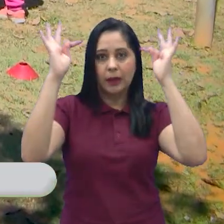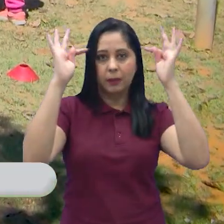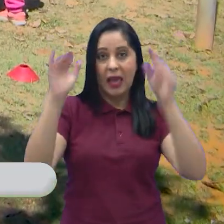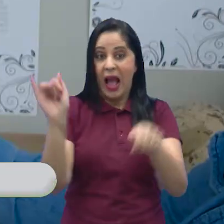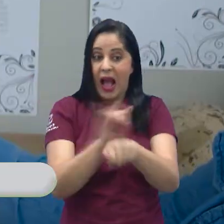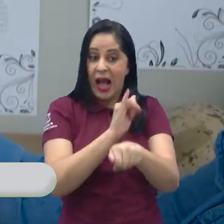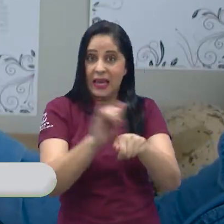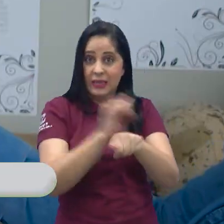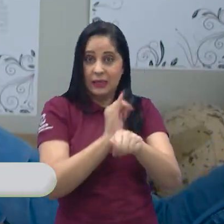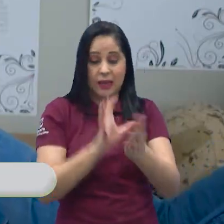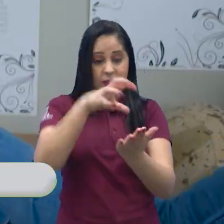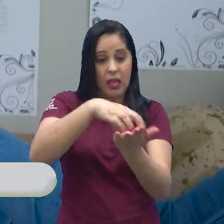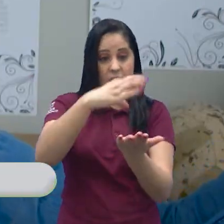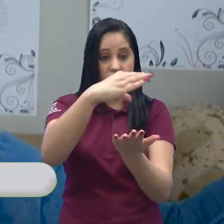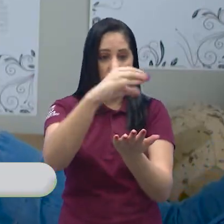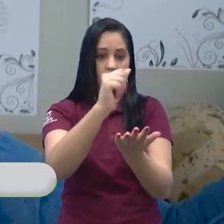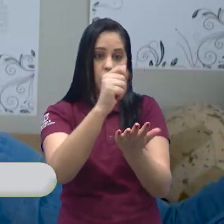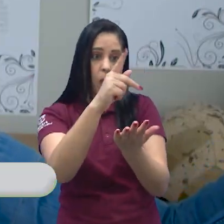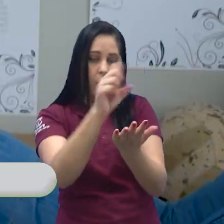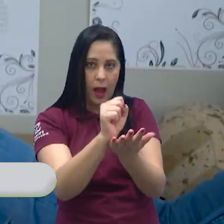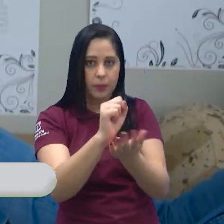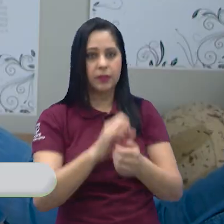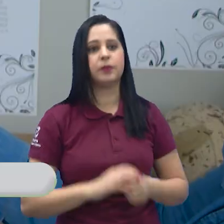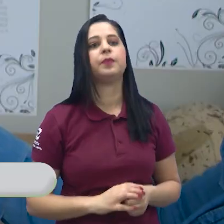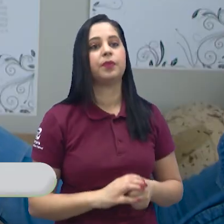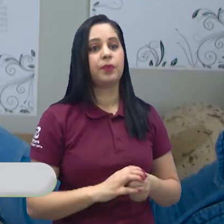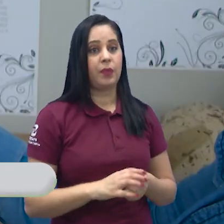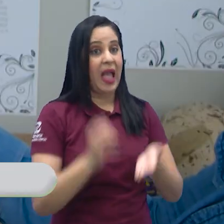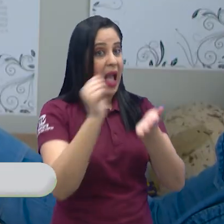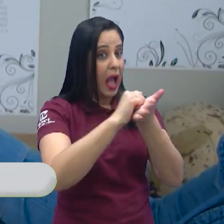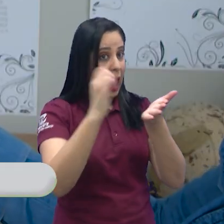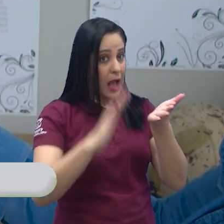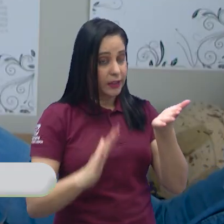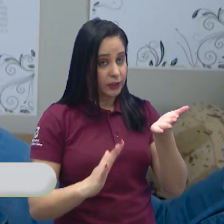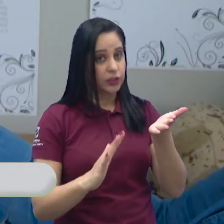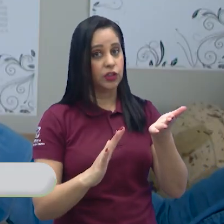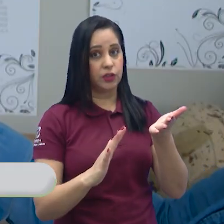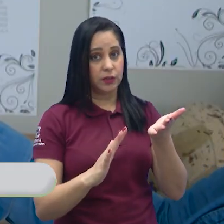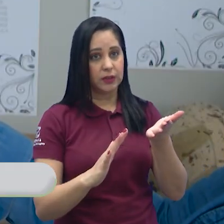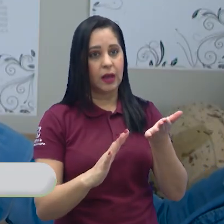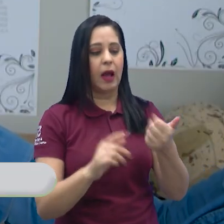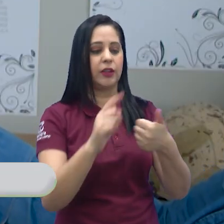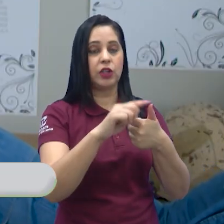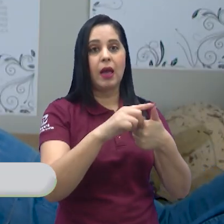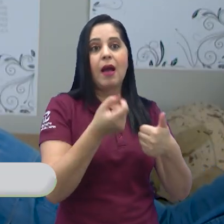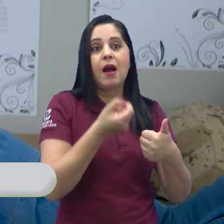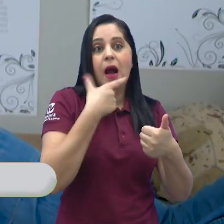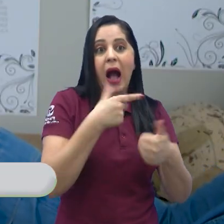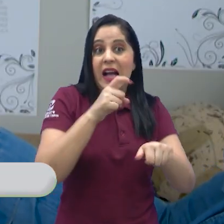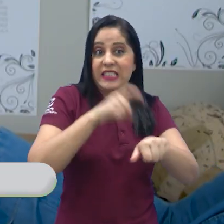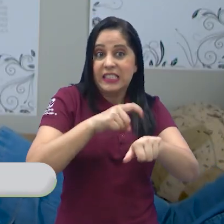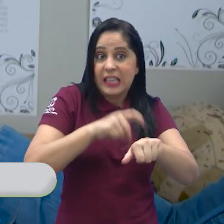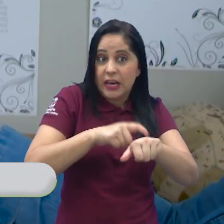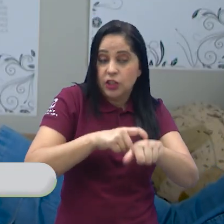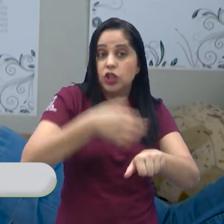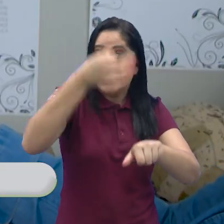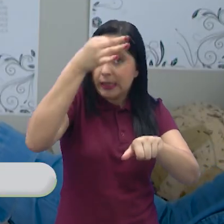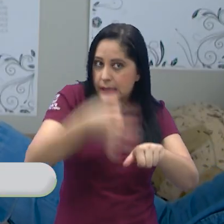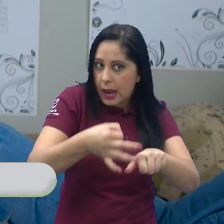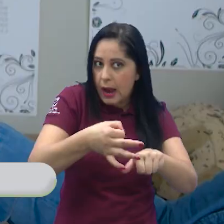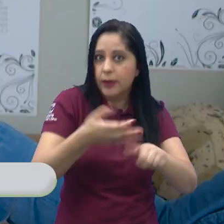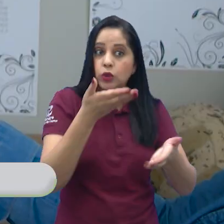unidades do CAPS. Essas atividades, assim como tomar a medicação correta, fazer o tratamento, né?